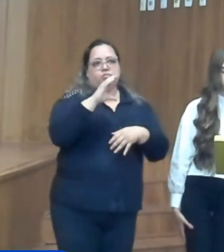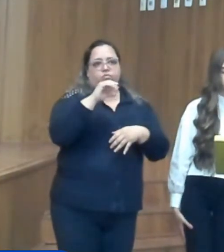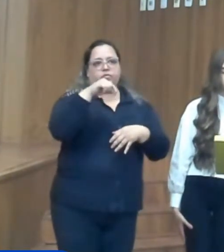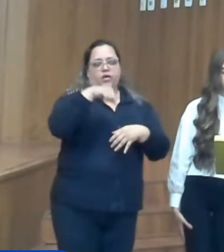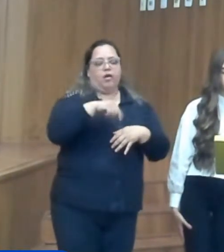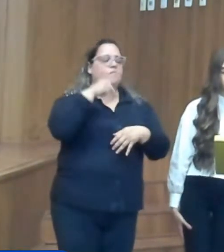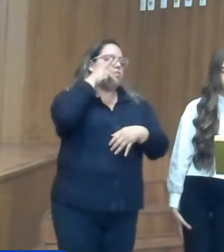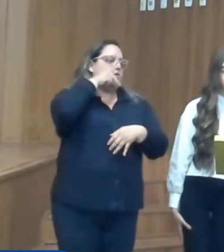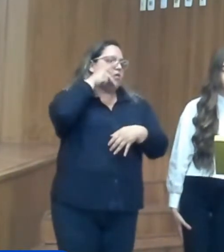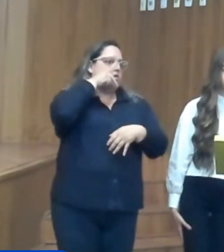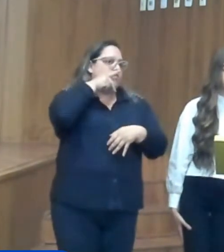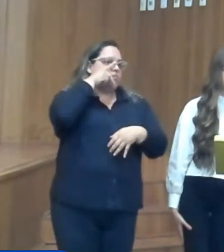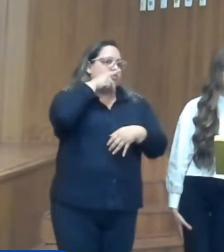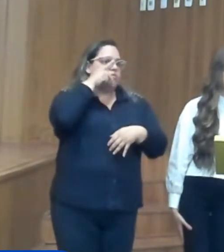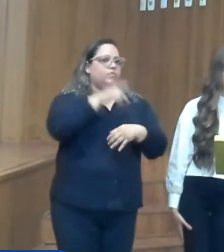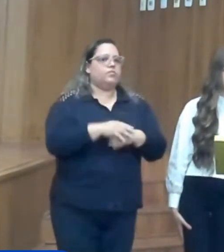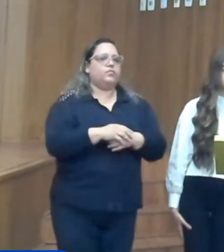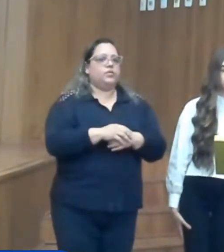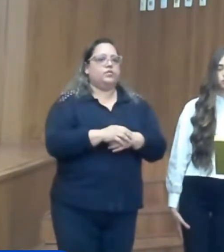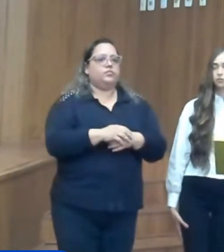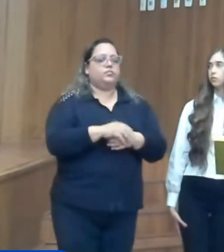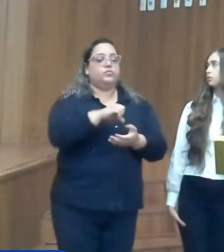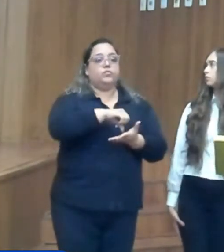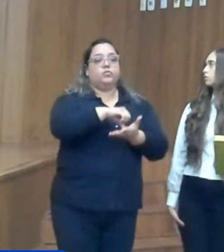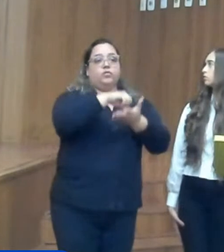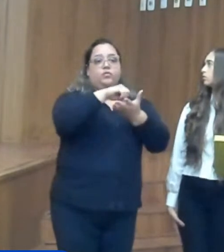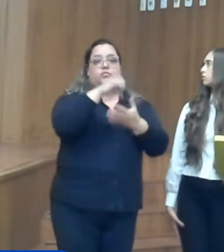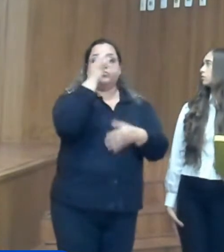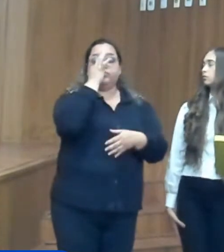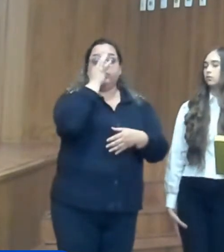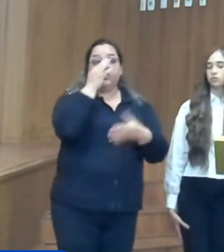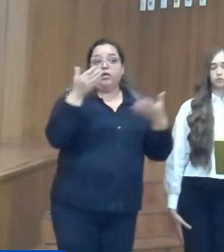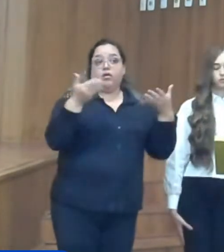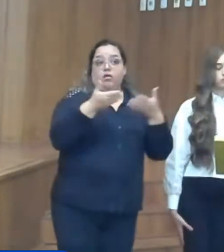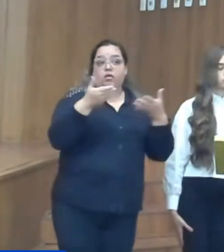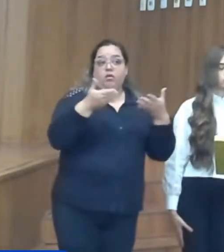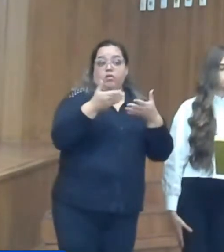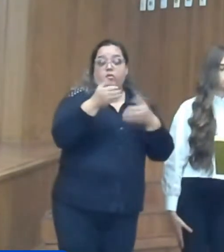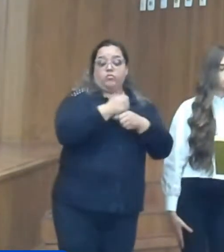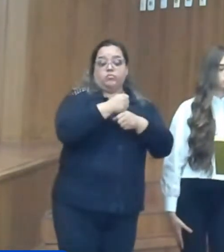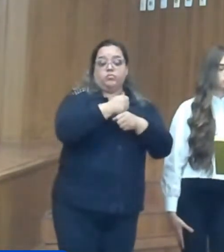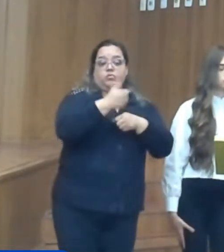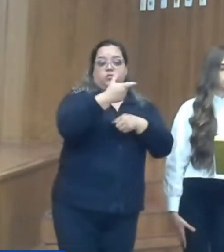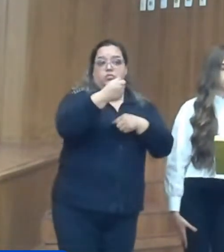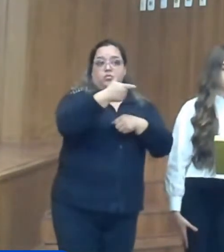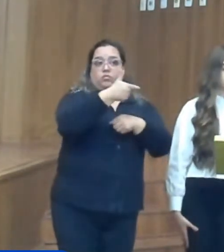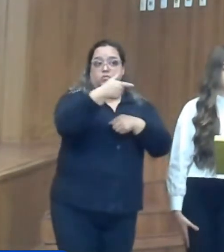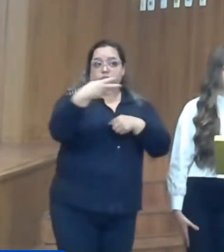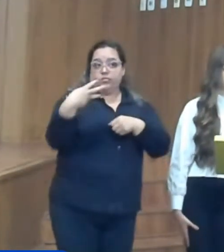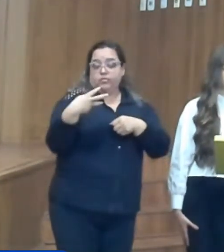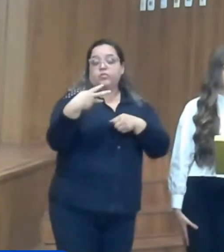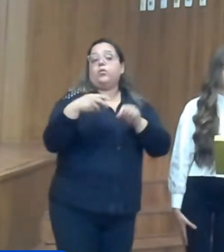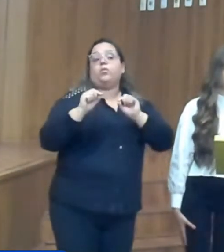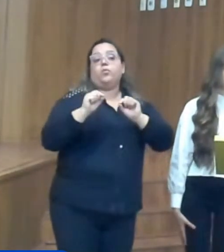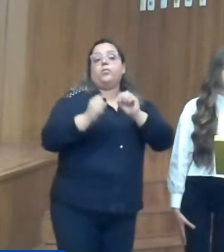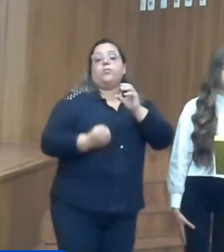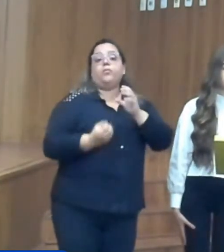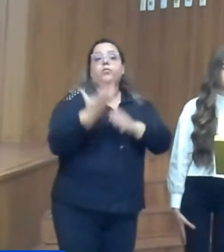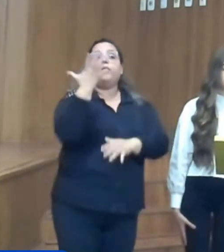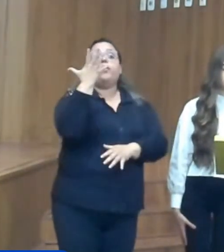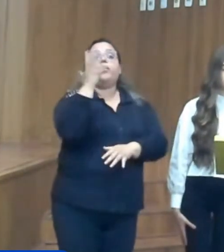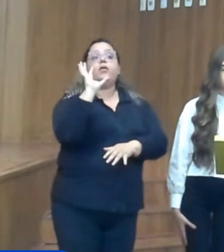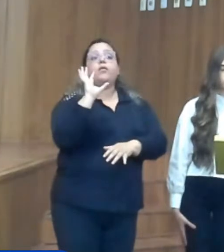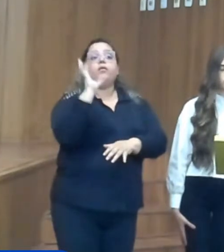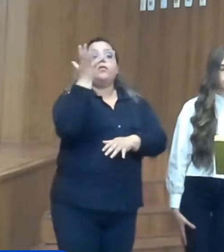da Paraíba, Campus Cajazeiro. Agora, em 2023, realizará a sua nona